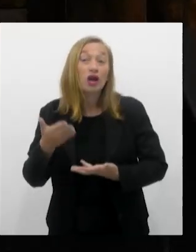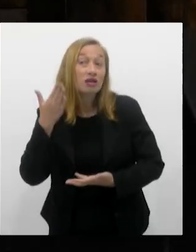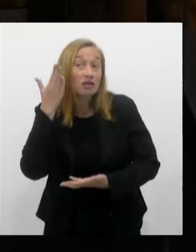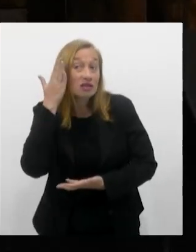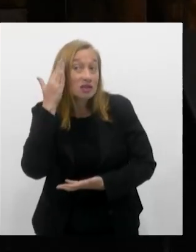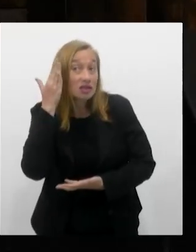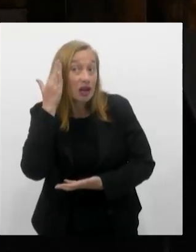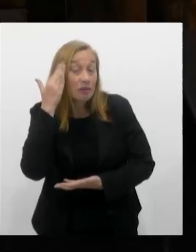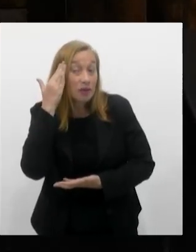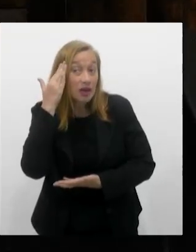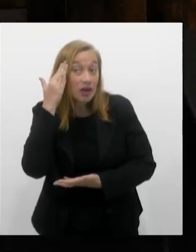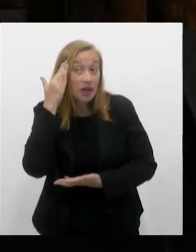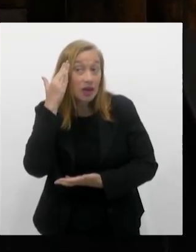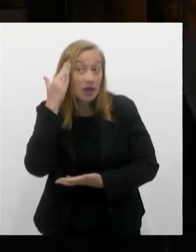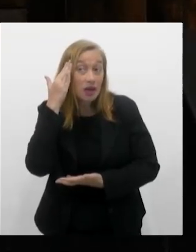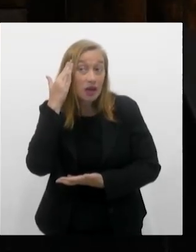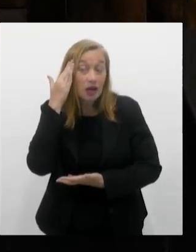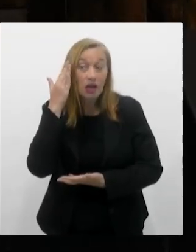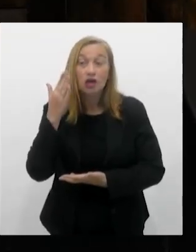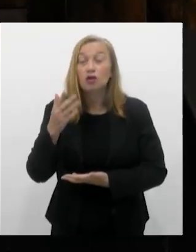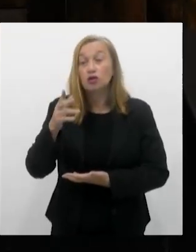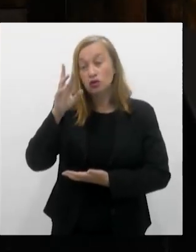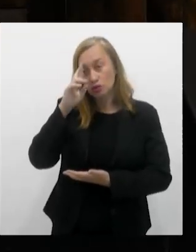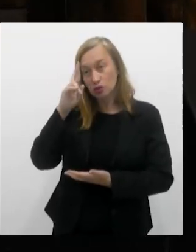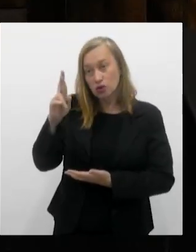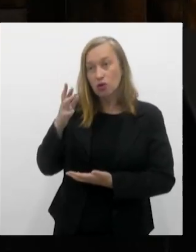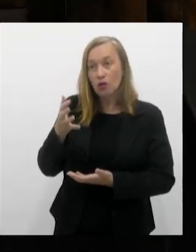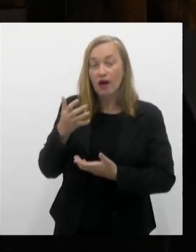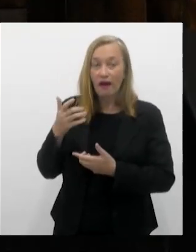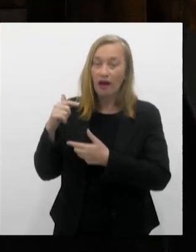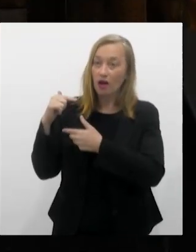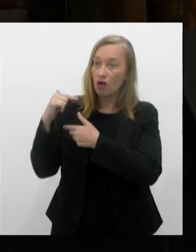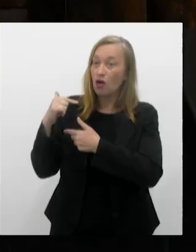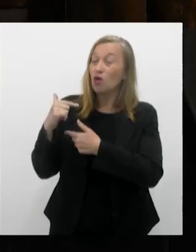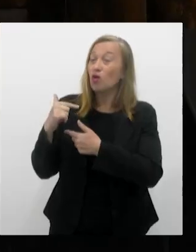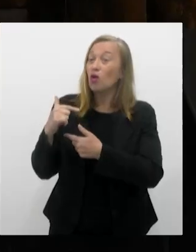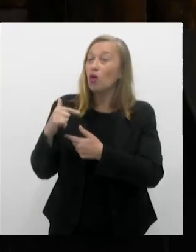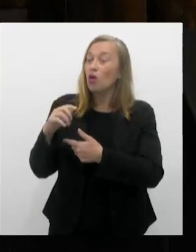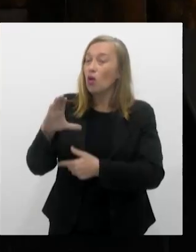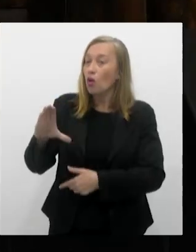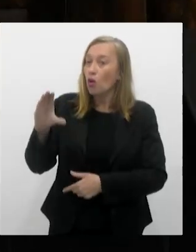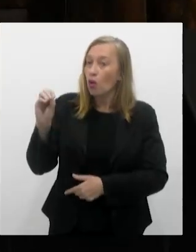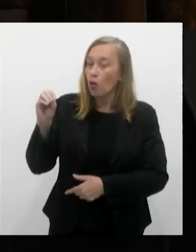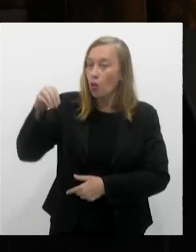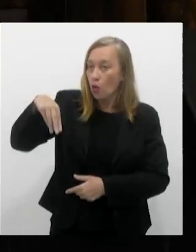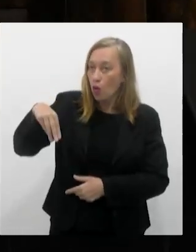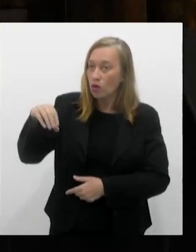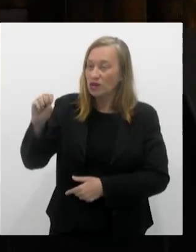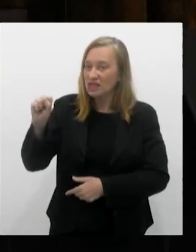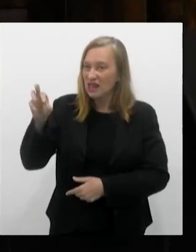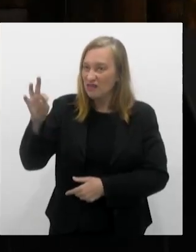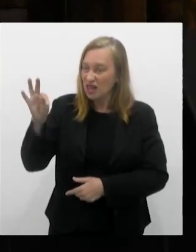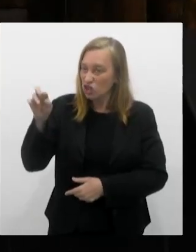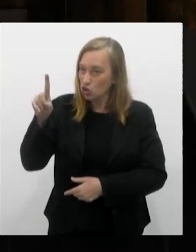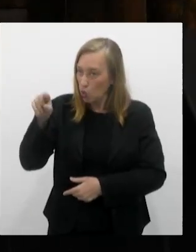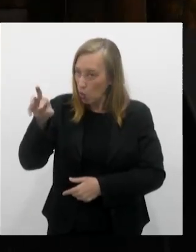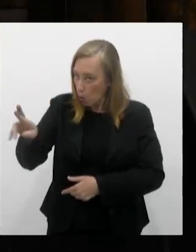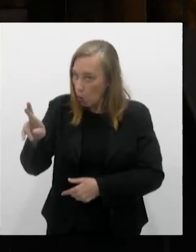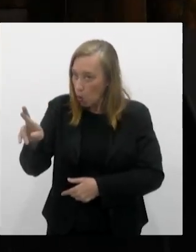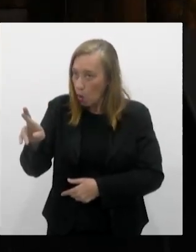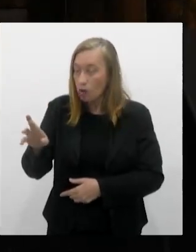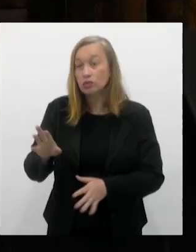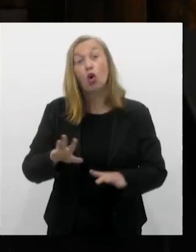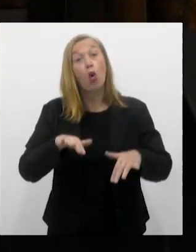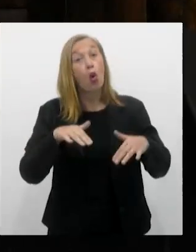seu perfil. Se o senhor é conservador, se é um investidor que quer